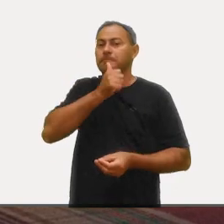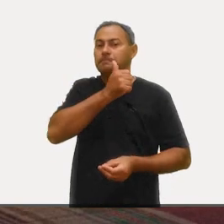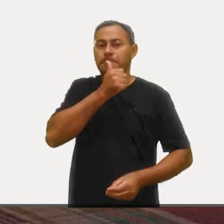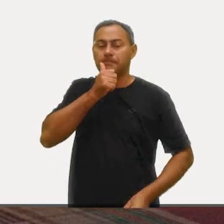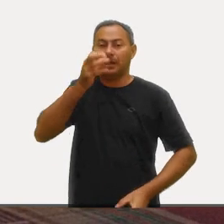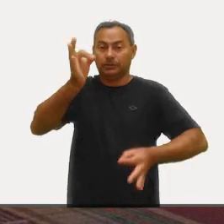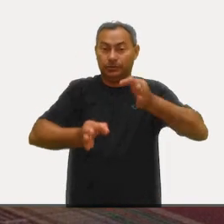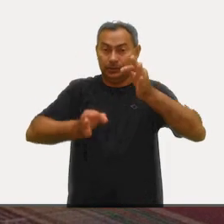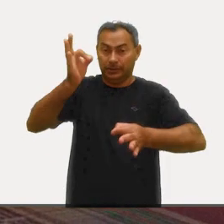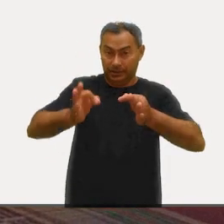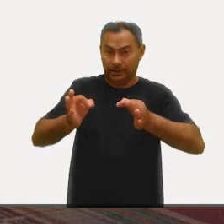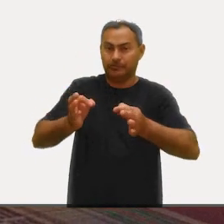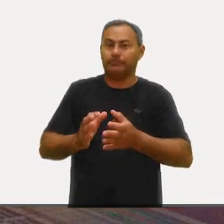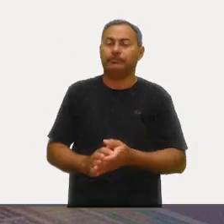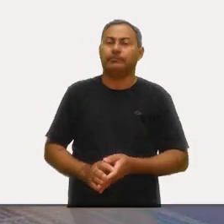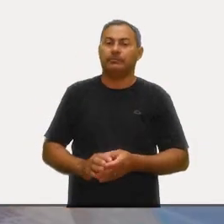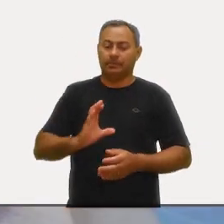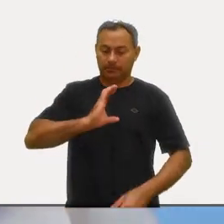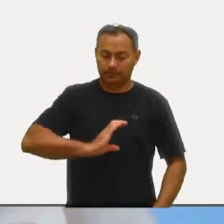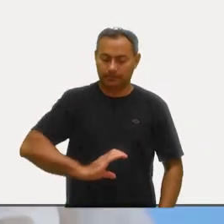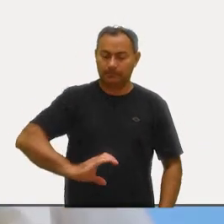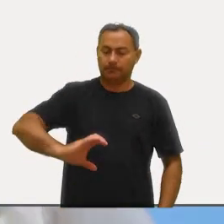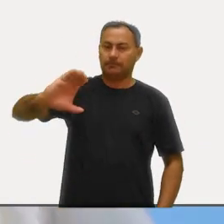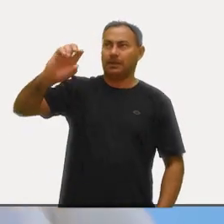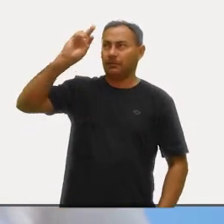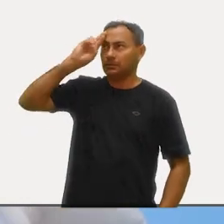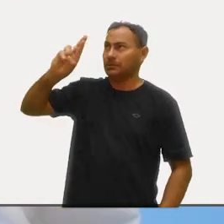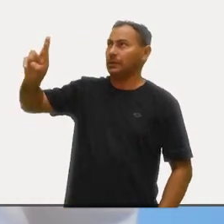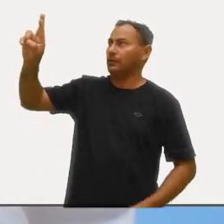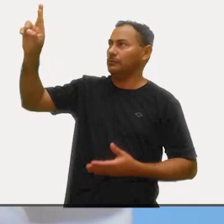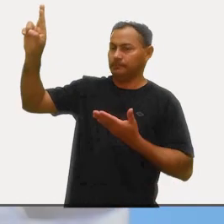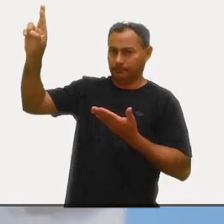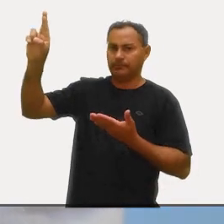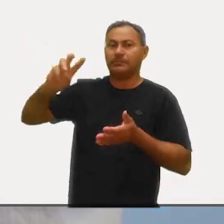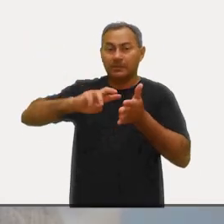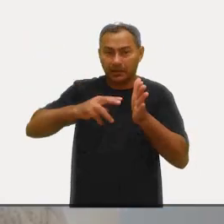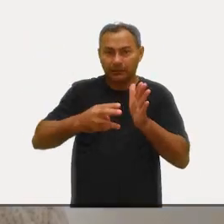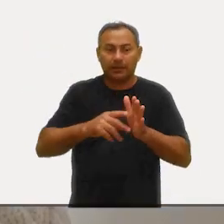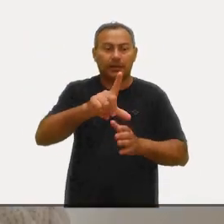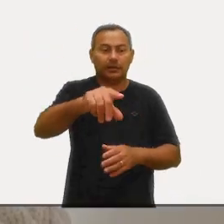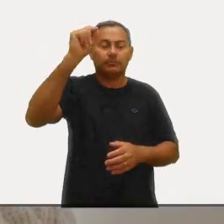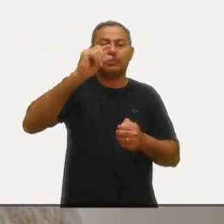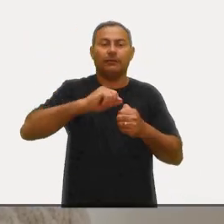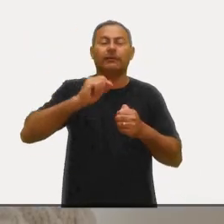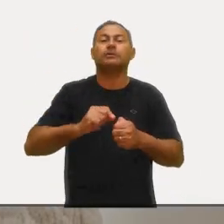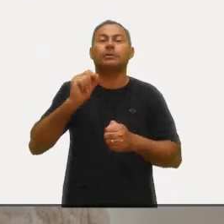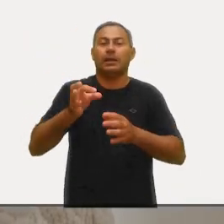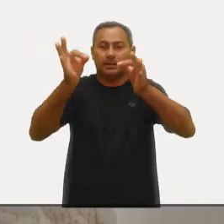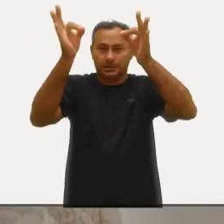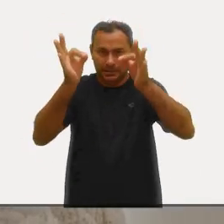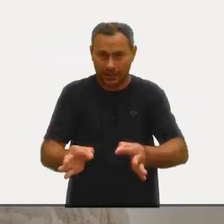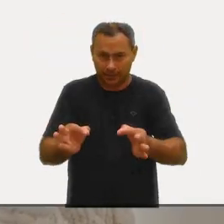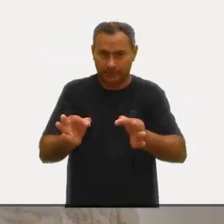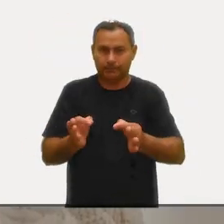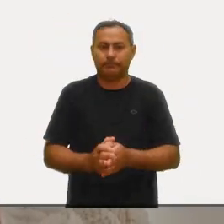oferecer sacrifícios de justiça e confiar no Senhor. Quer dizer que ele optou por fazer o que